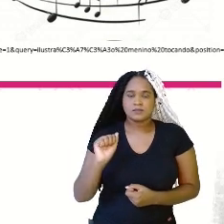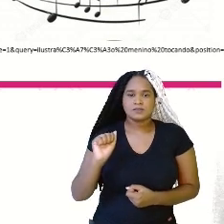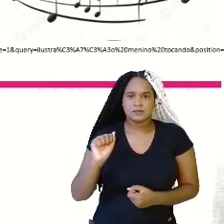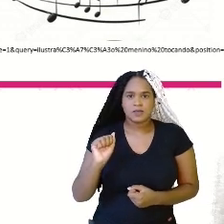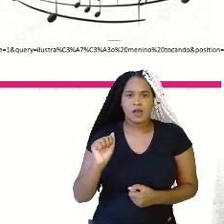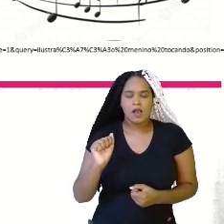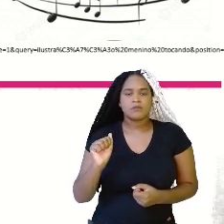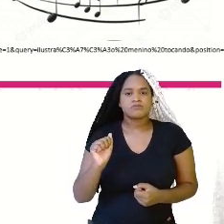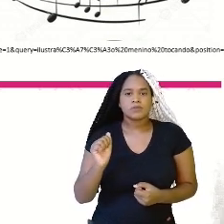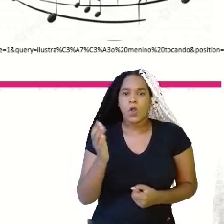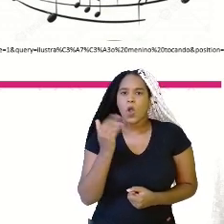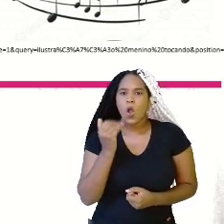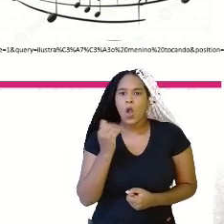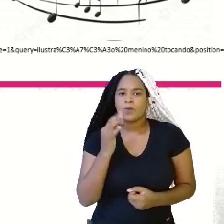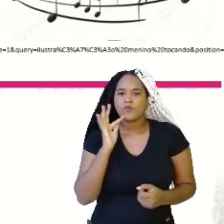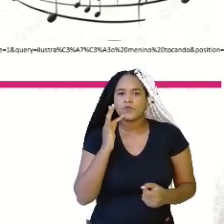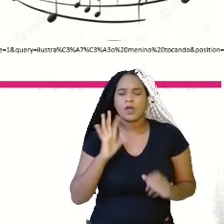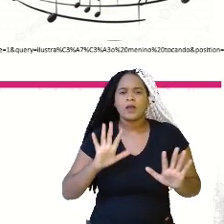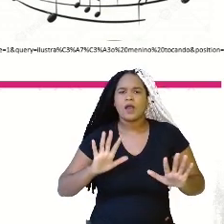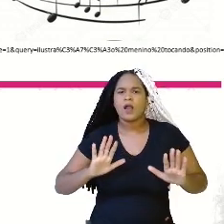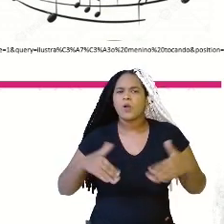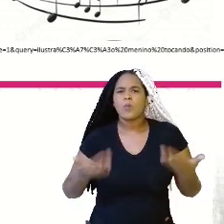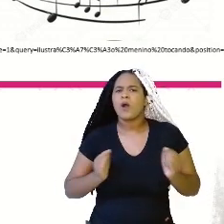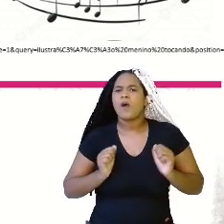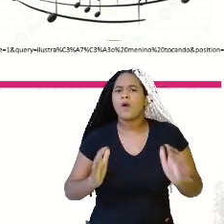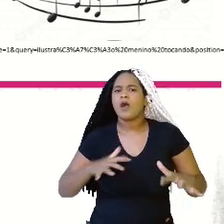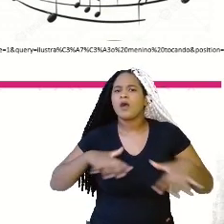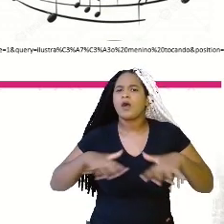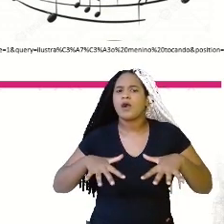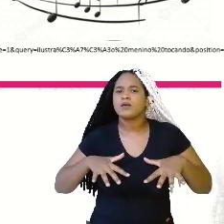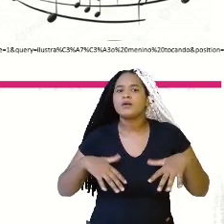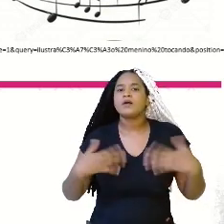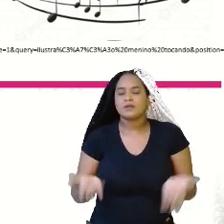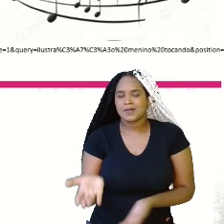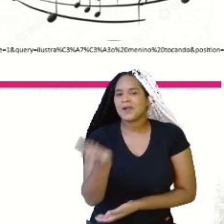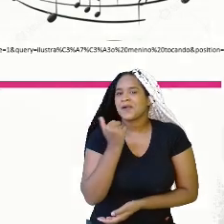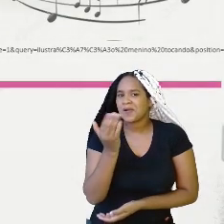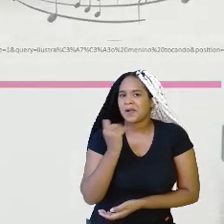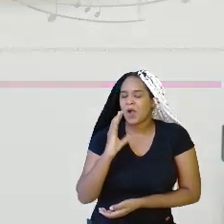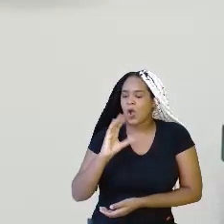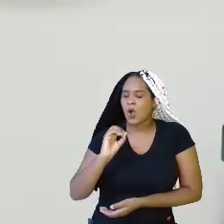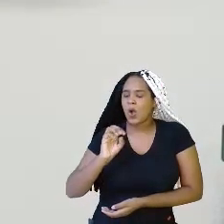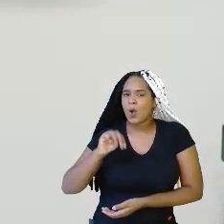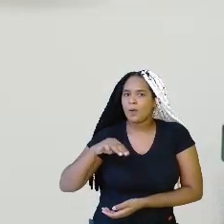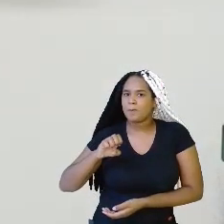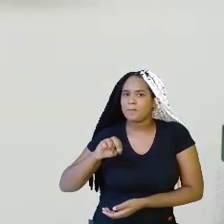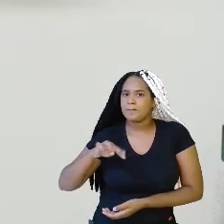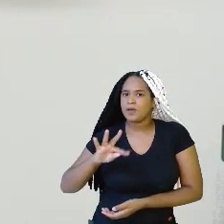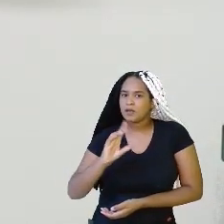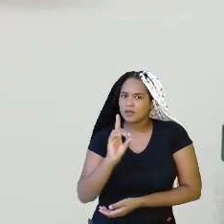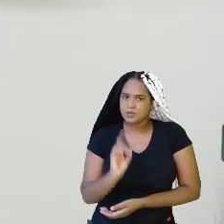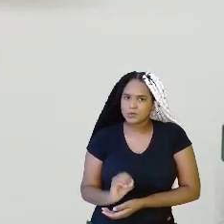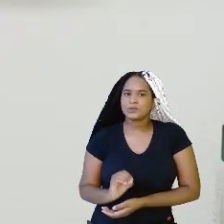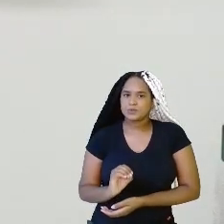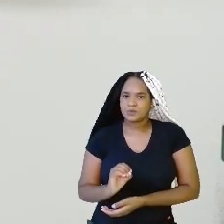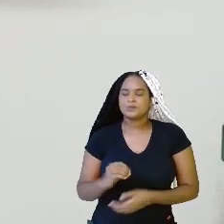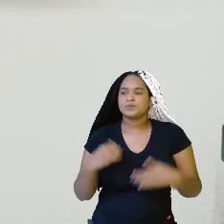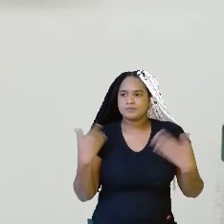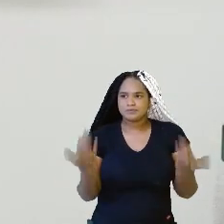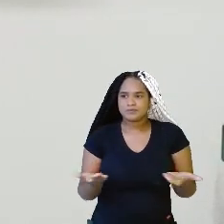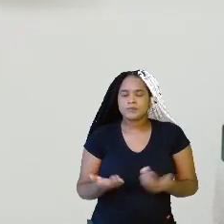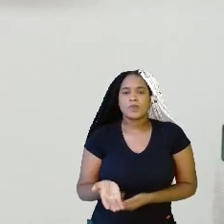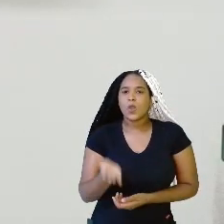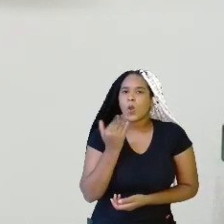ação? O que é que Letícia está fazendo? Comendo. Muito bem. Letícia come. Então, o verbo é come. O verbo comer.